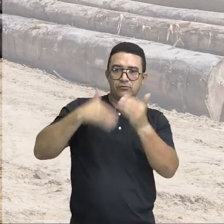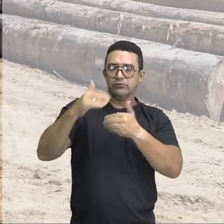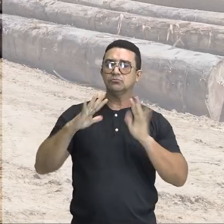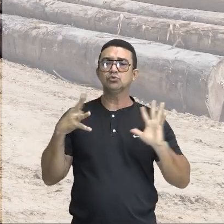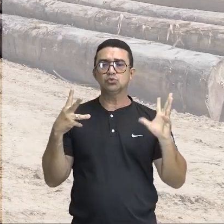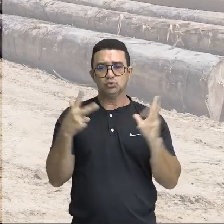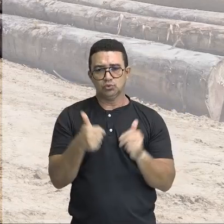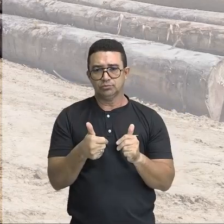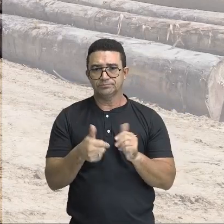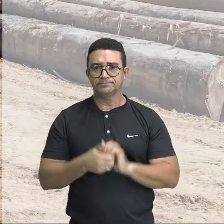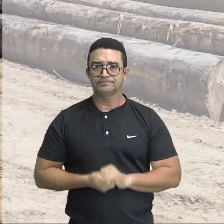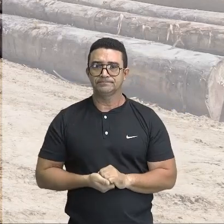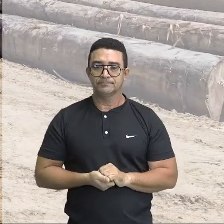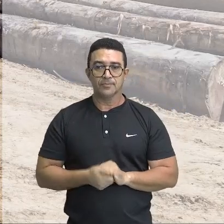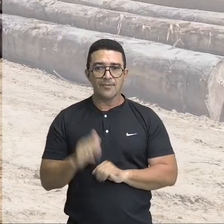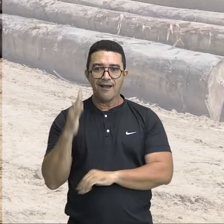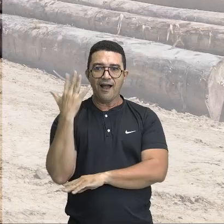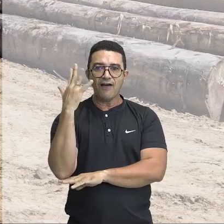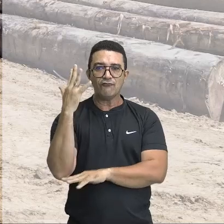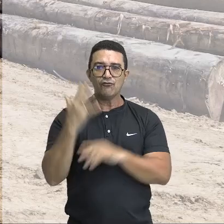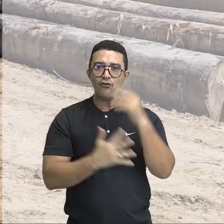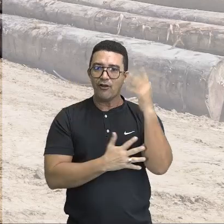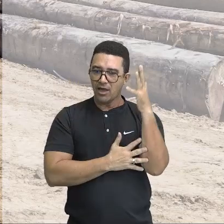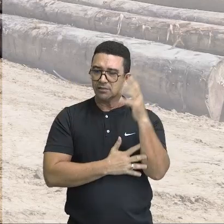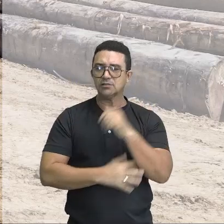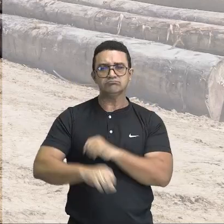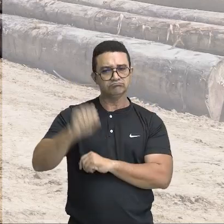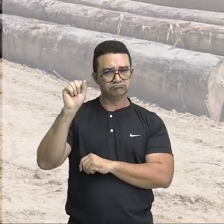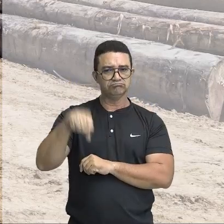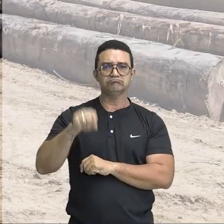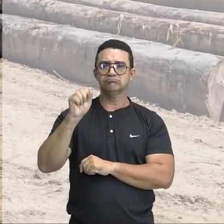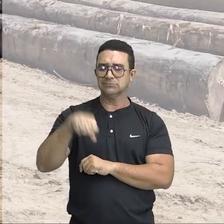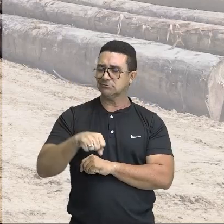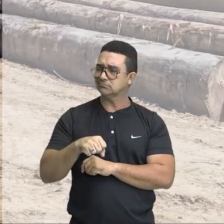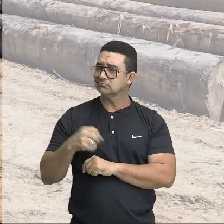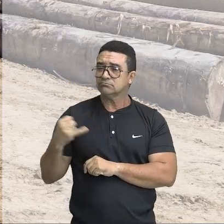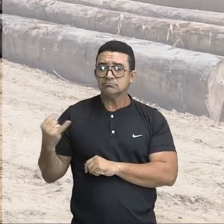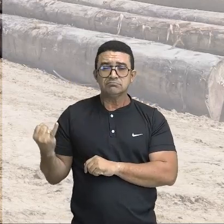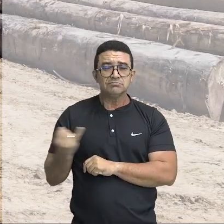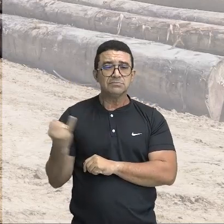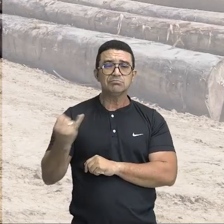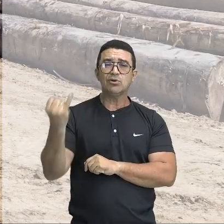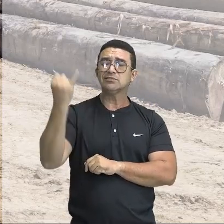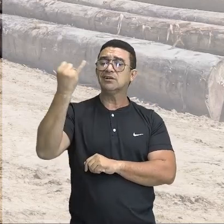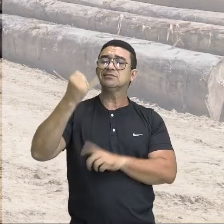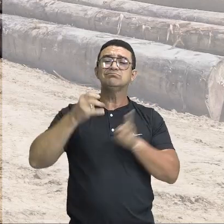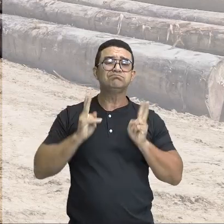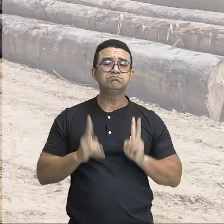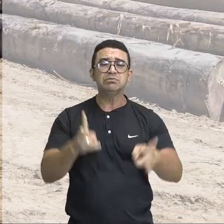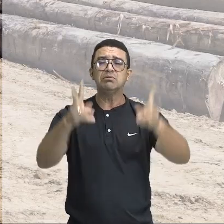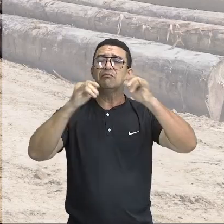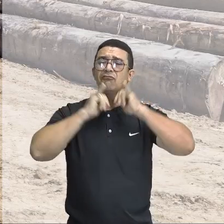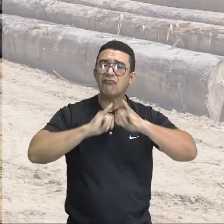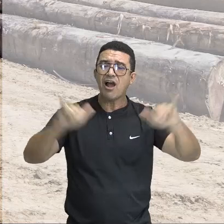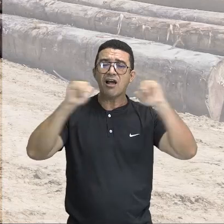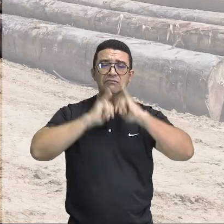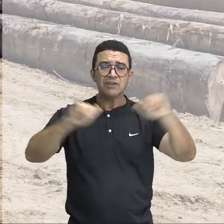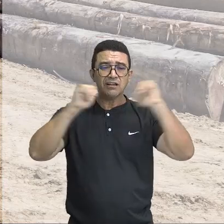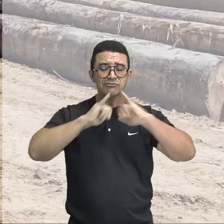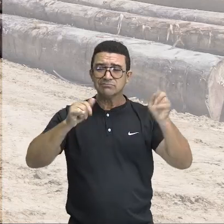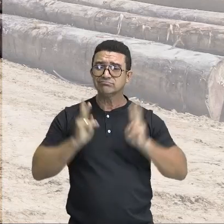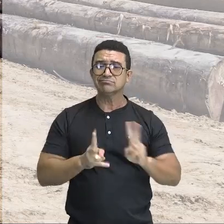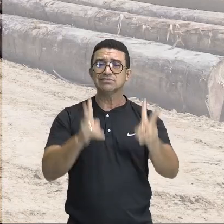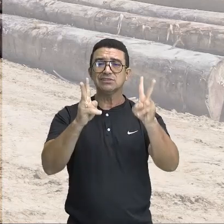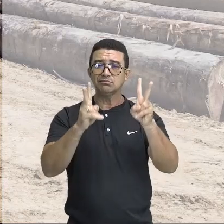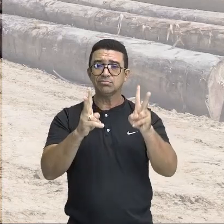sentidos. Então, a floresta é sim, é por isso que nós lutamos, que nós falamos